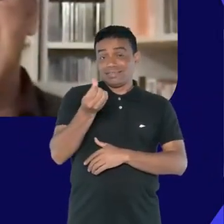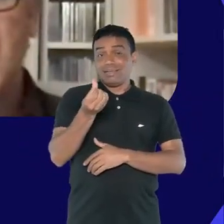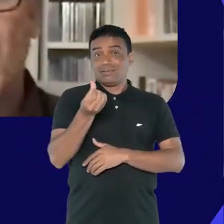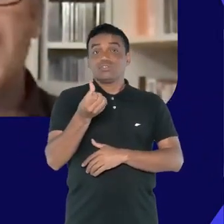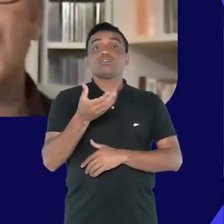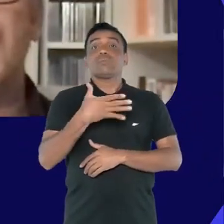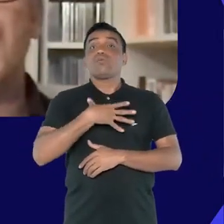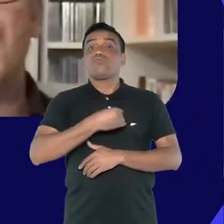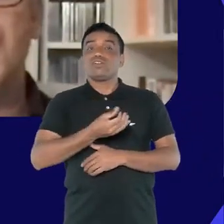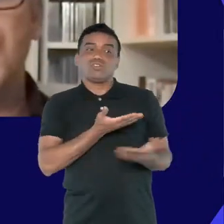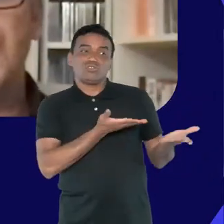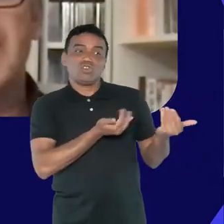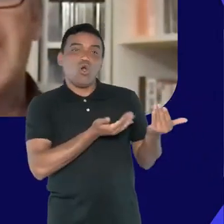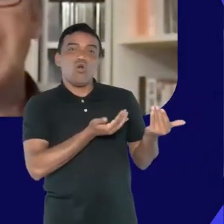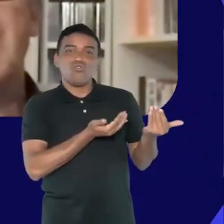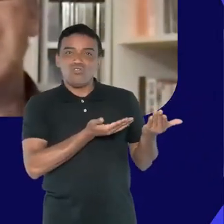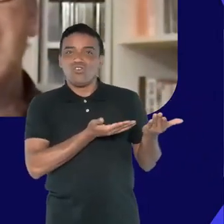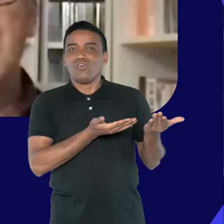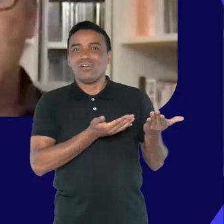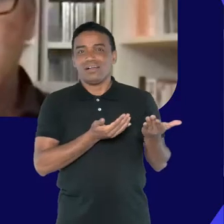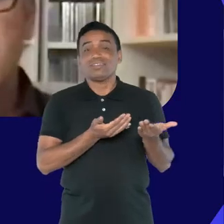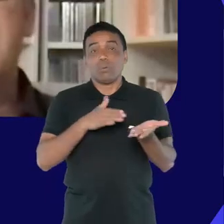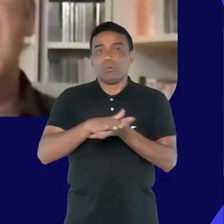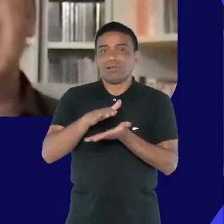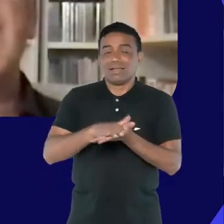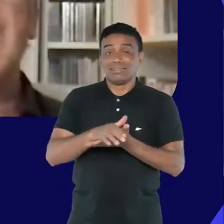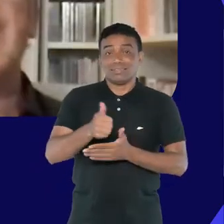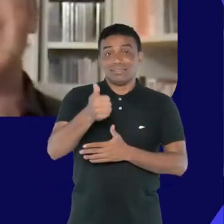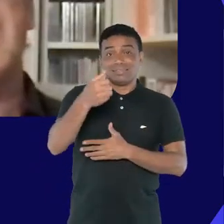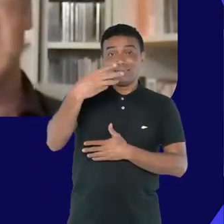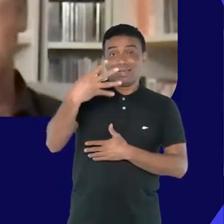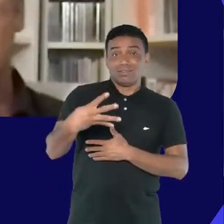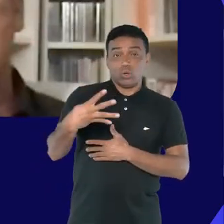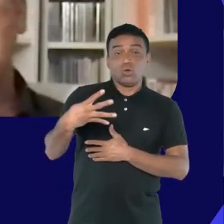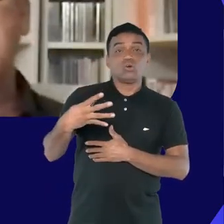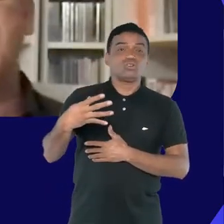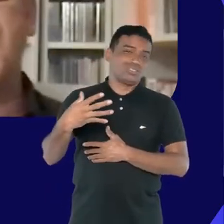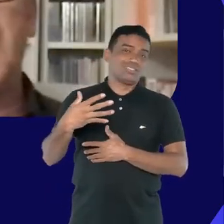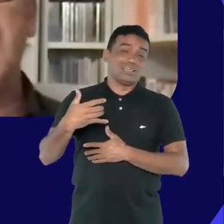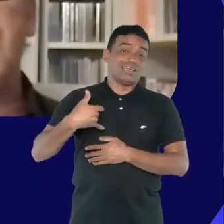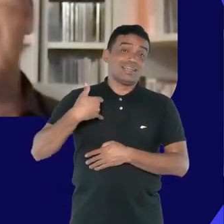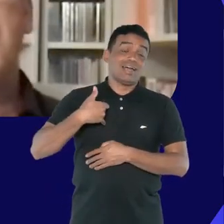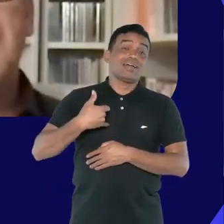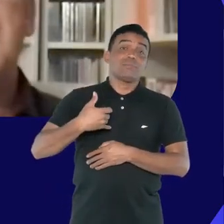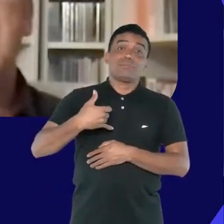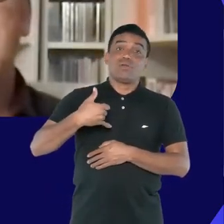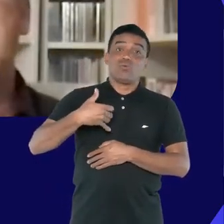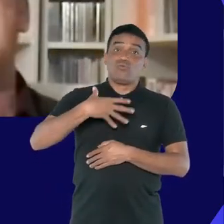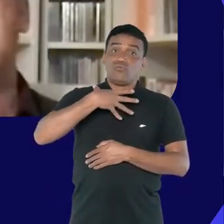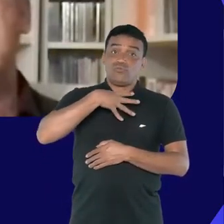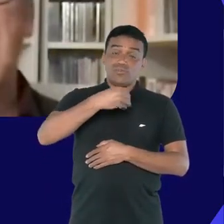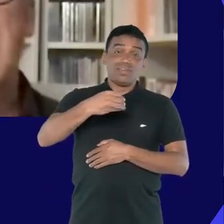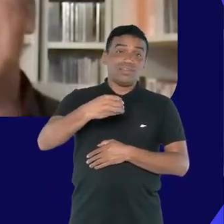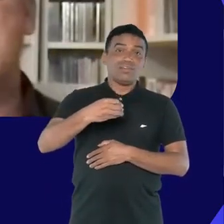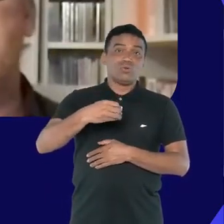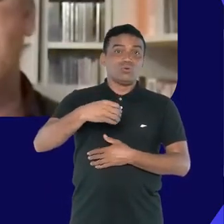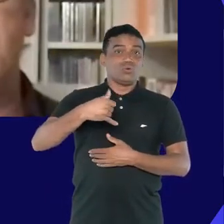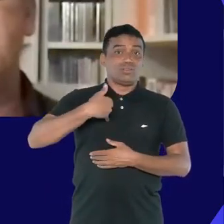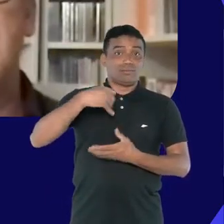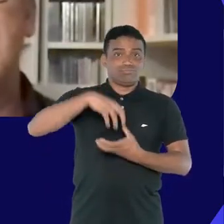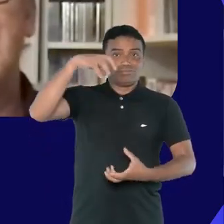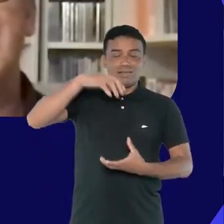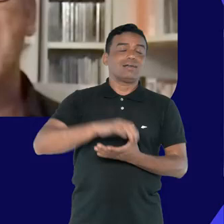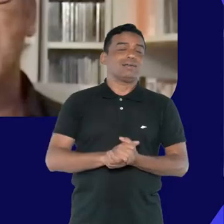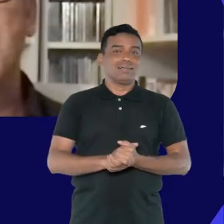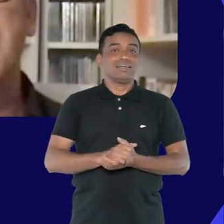novo tinha quando o livro foi publicado, 14 era a idade que tinha o meu filho mais velho, e 36 era a idade que eu